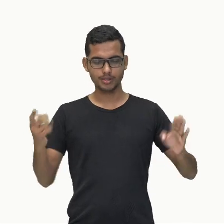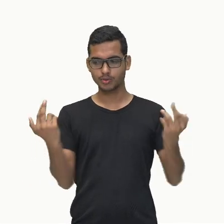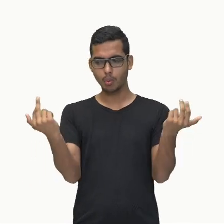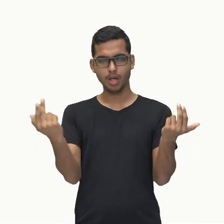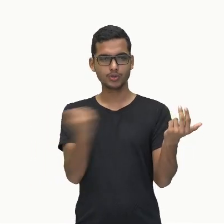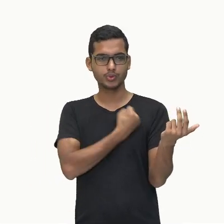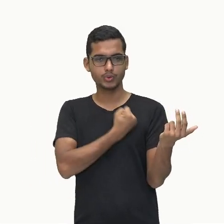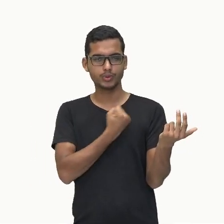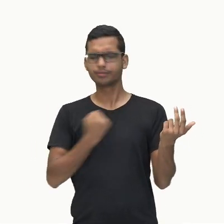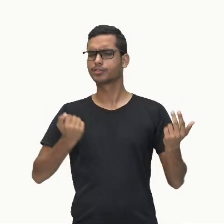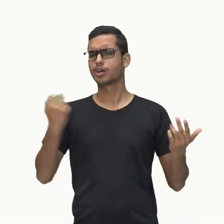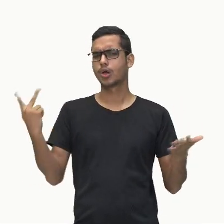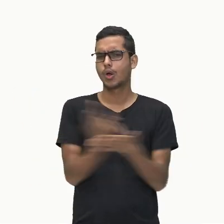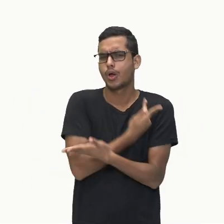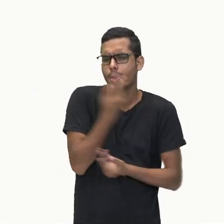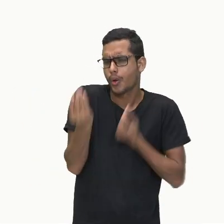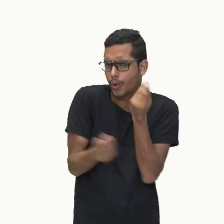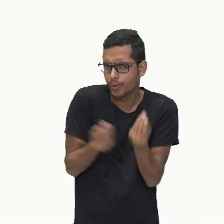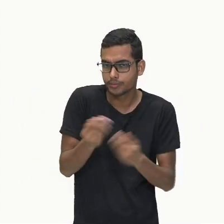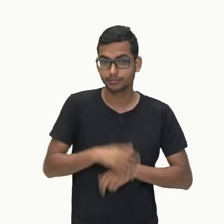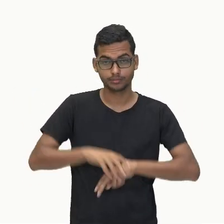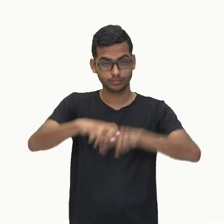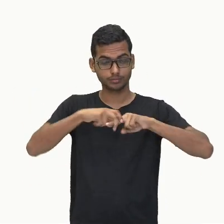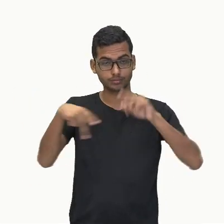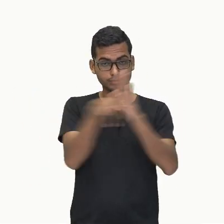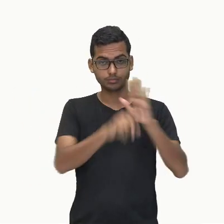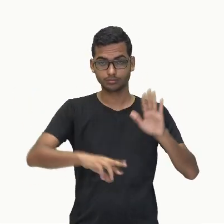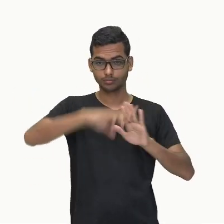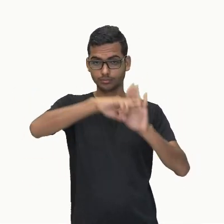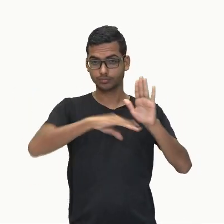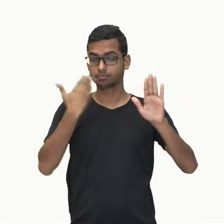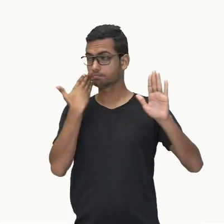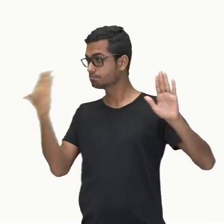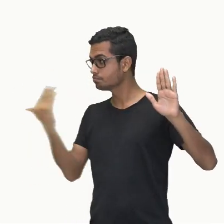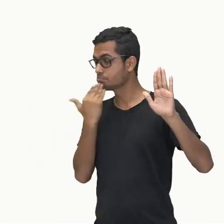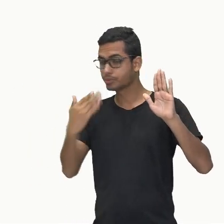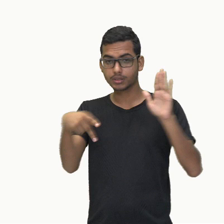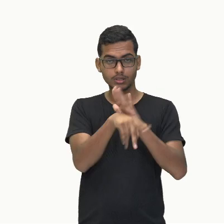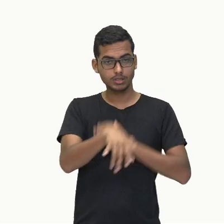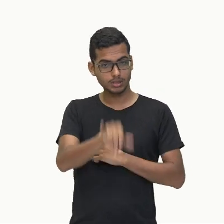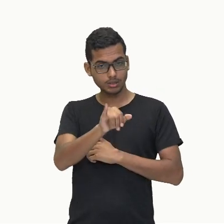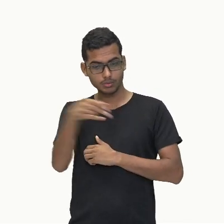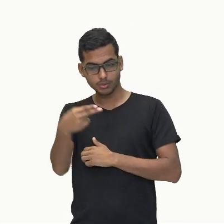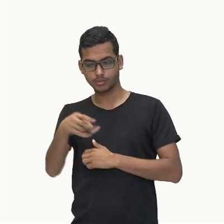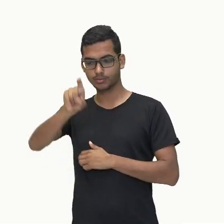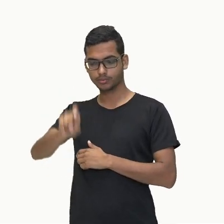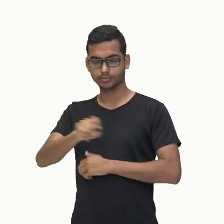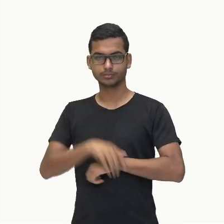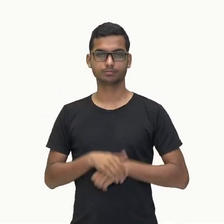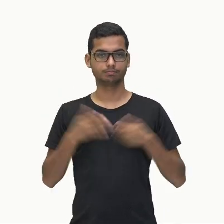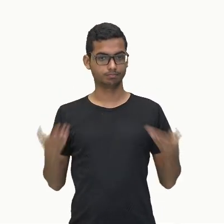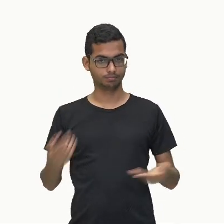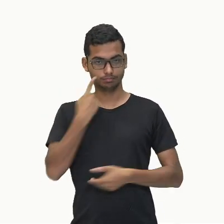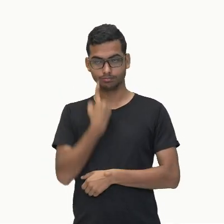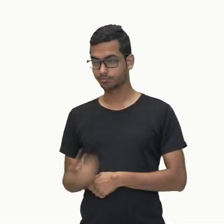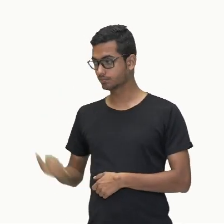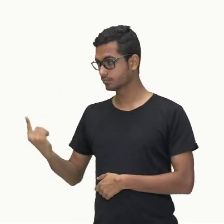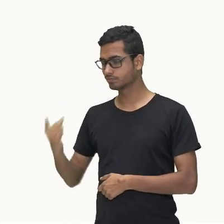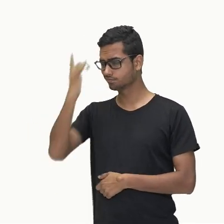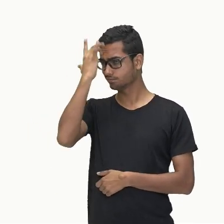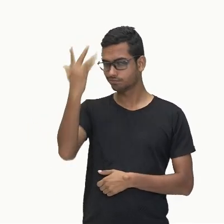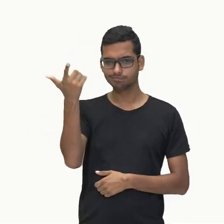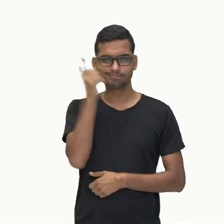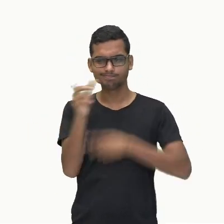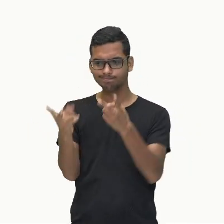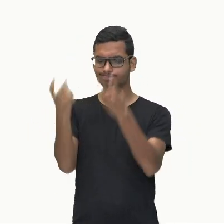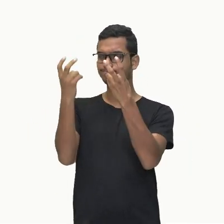isso acontece? Porque a nossa lei aqui diz que y é igual a x. Então, fica bem fácil